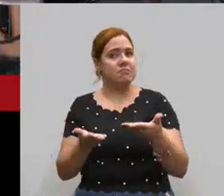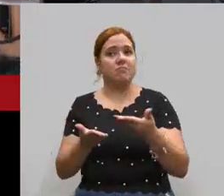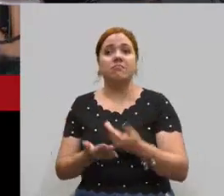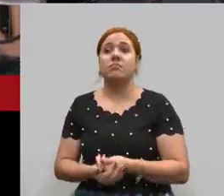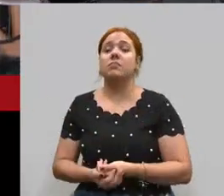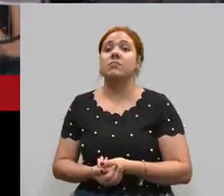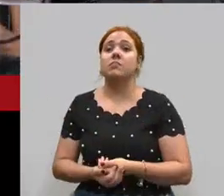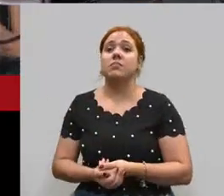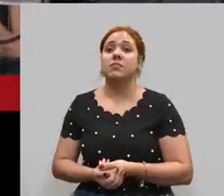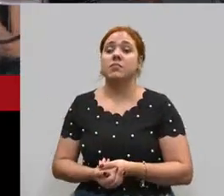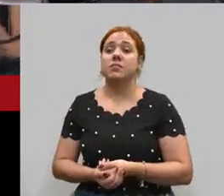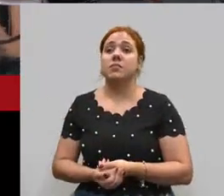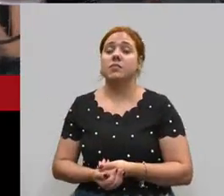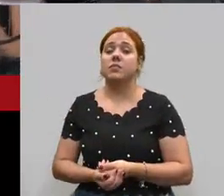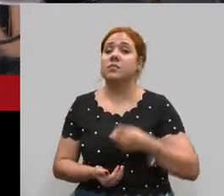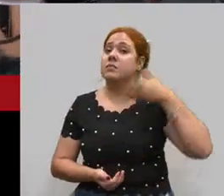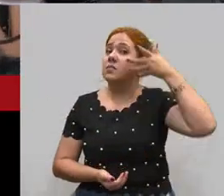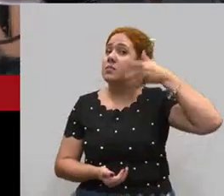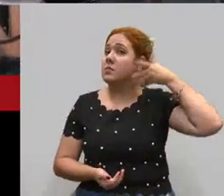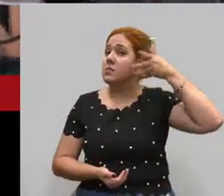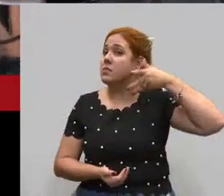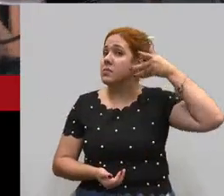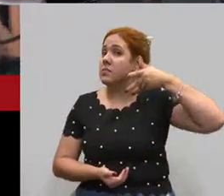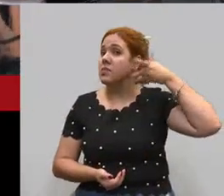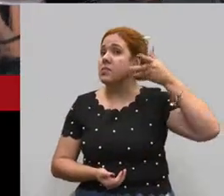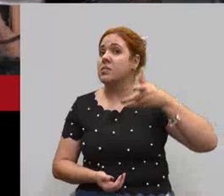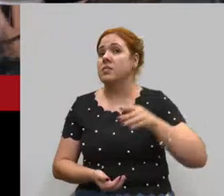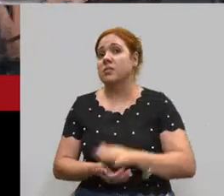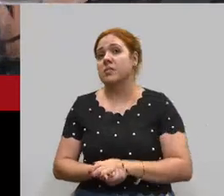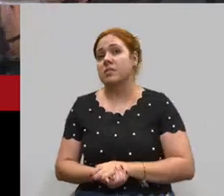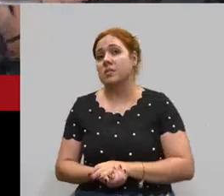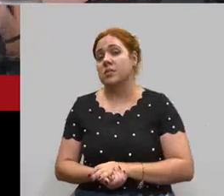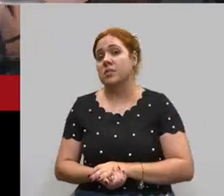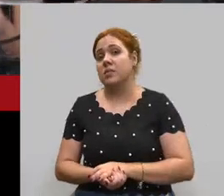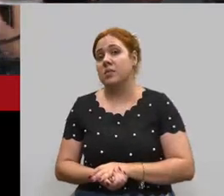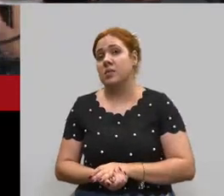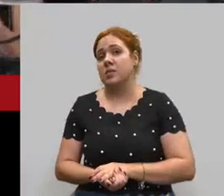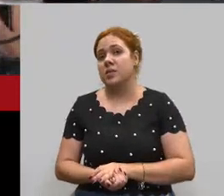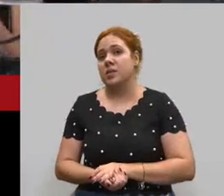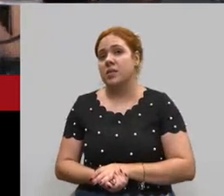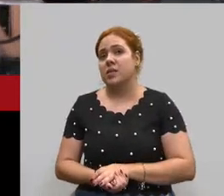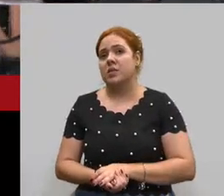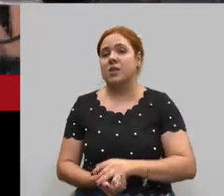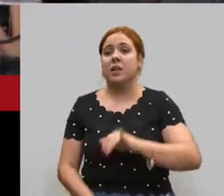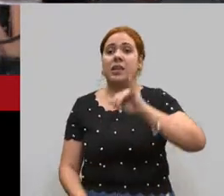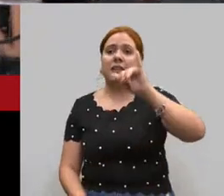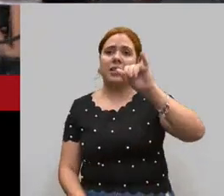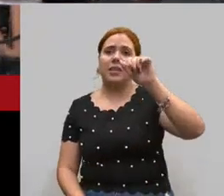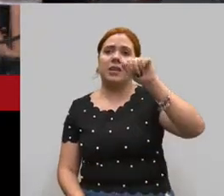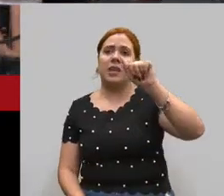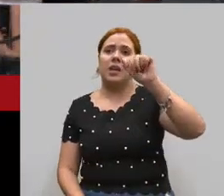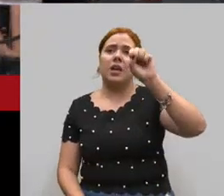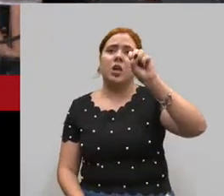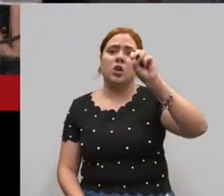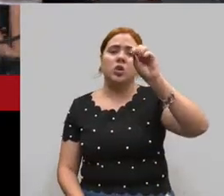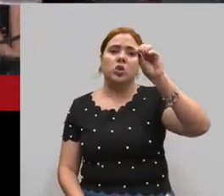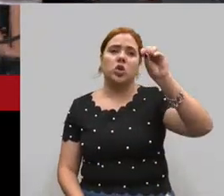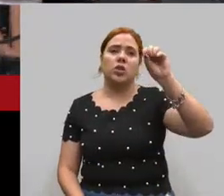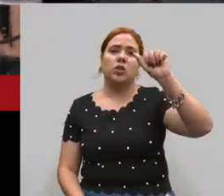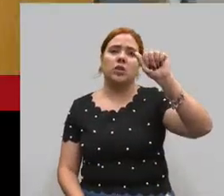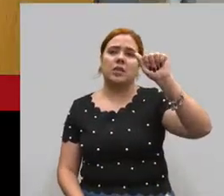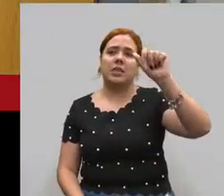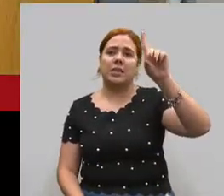nossa palestrante tem uma um nome muito bonito mas diferente e a sodara Maria Serafim